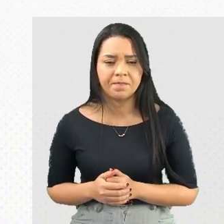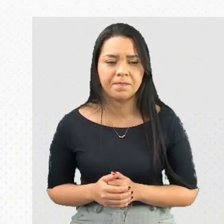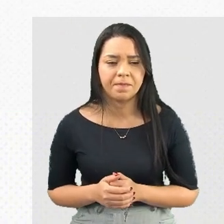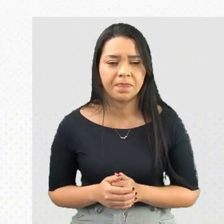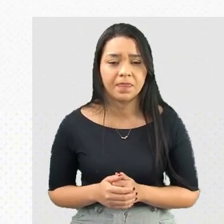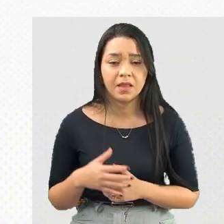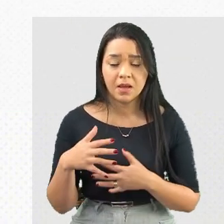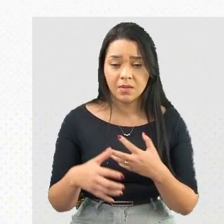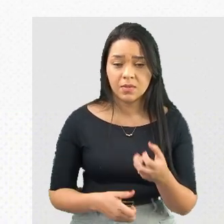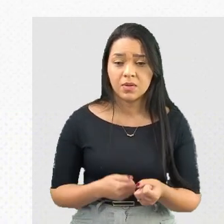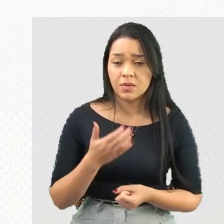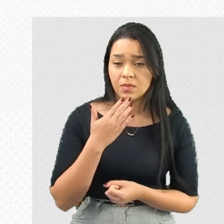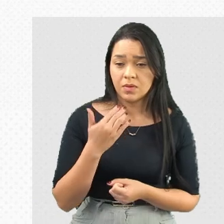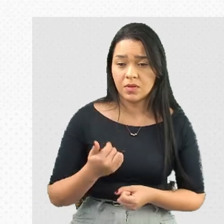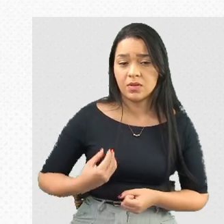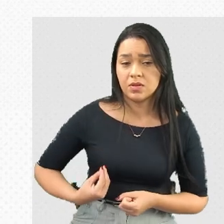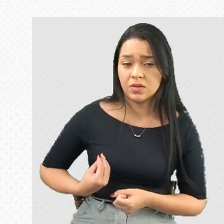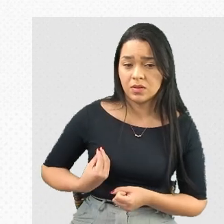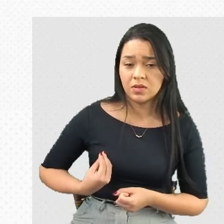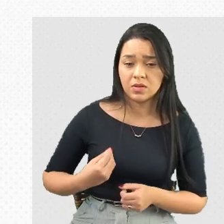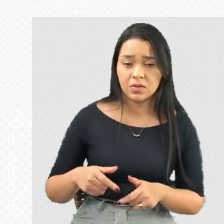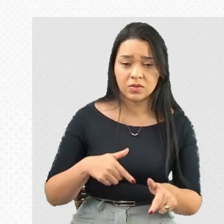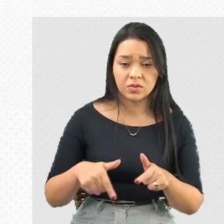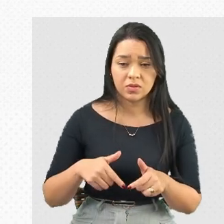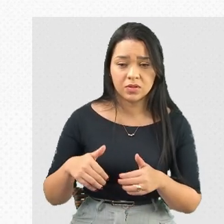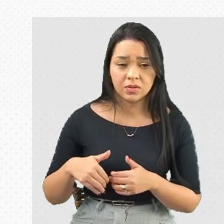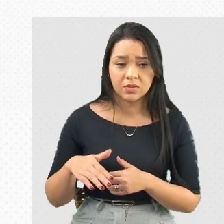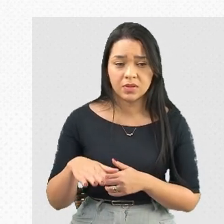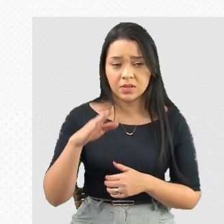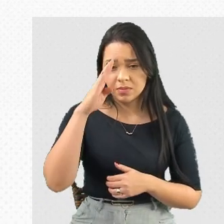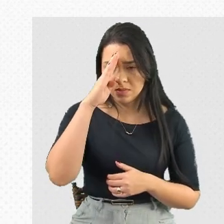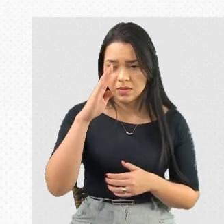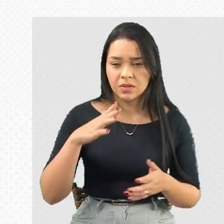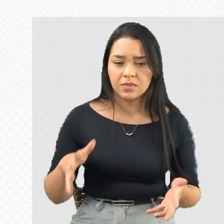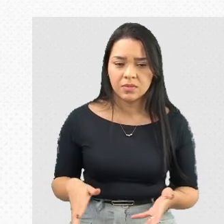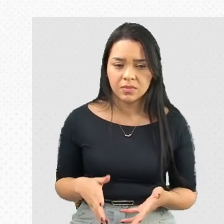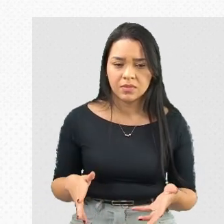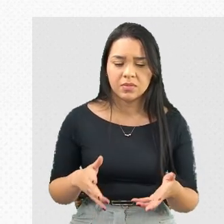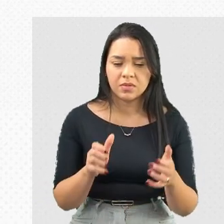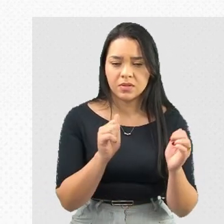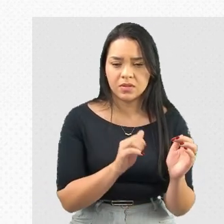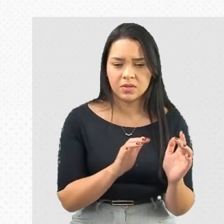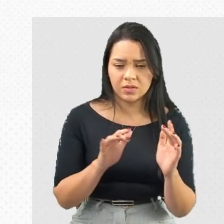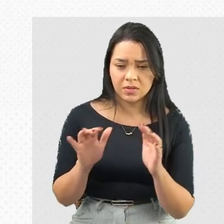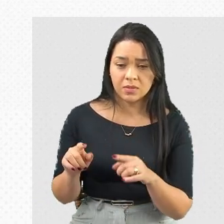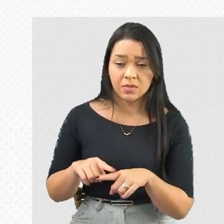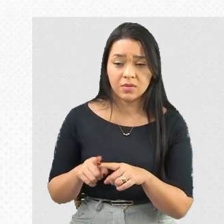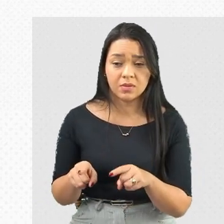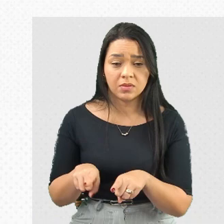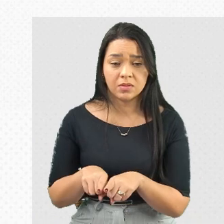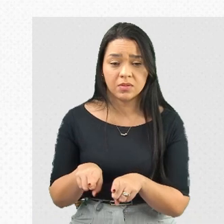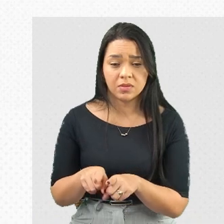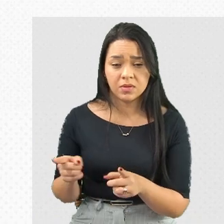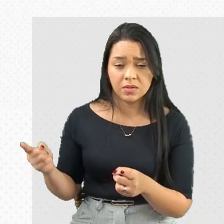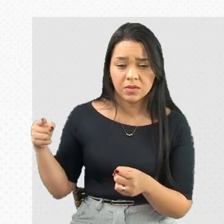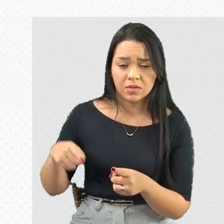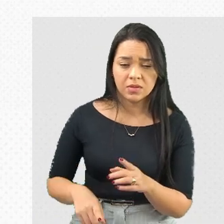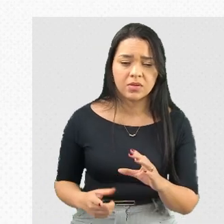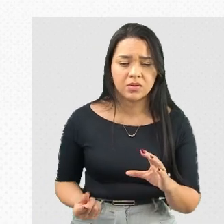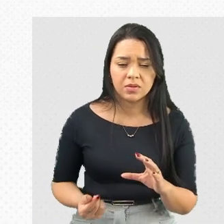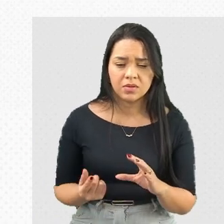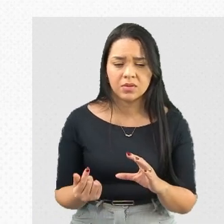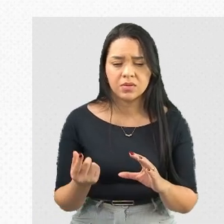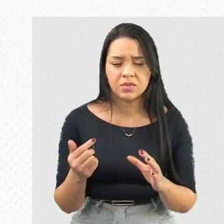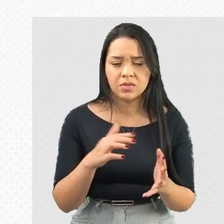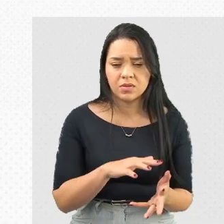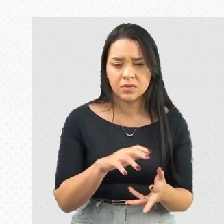A busca por melhores condições de vida e trabalho continua a ser uma das principais motivações para a migração, tá? Mas, ao